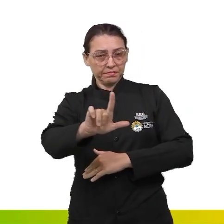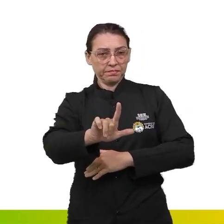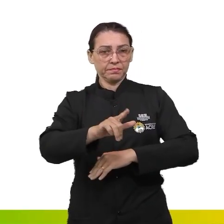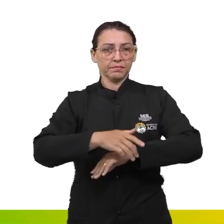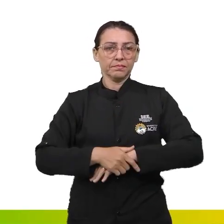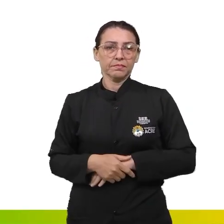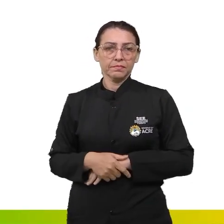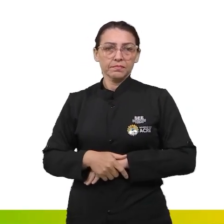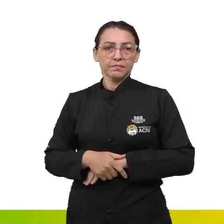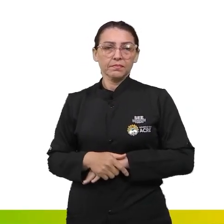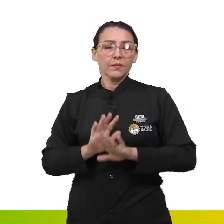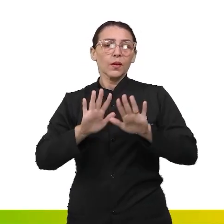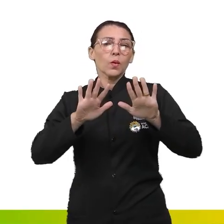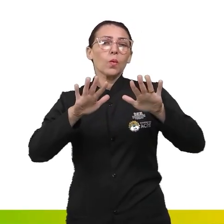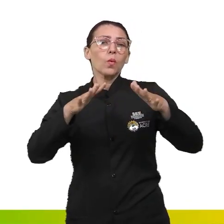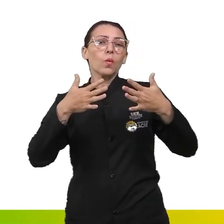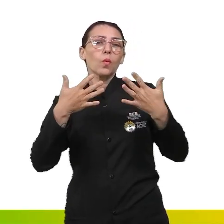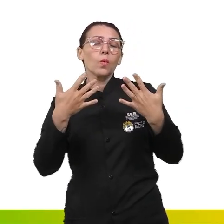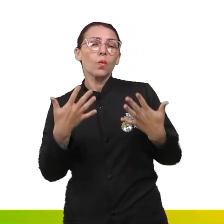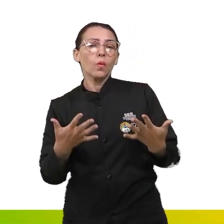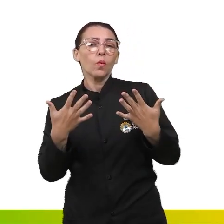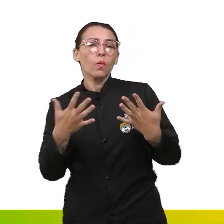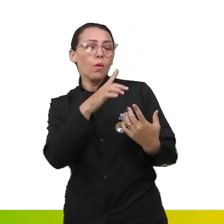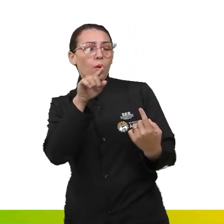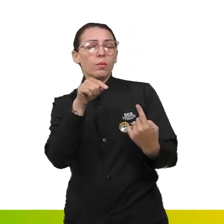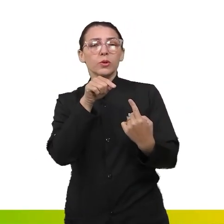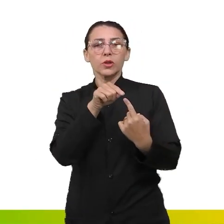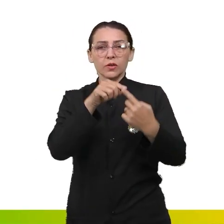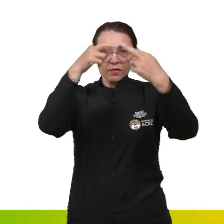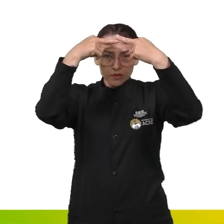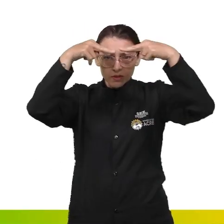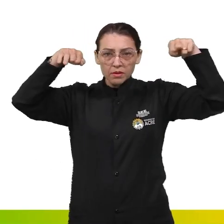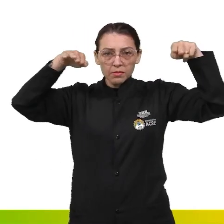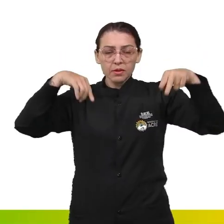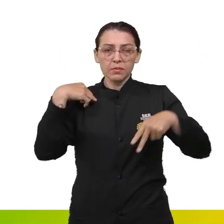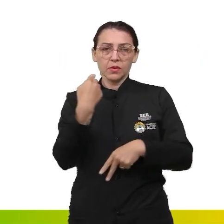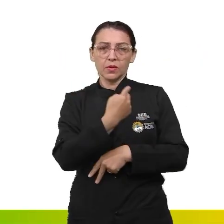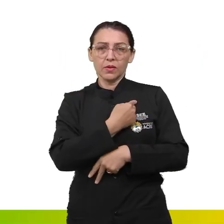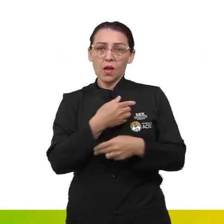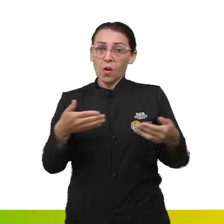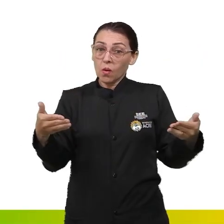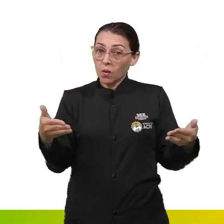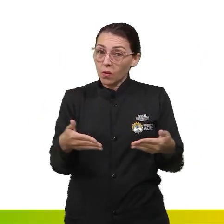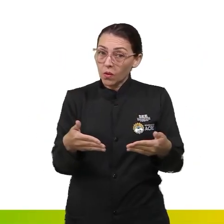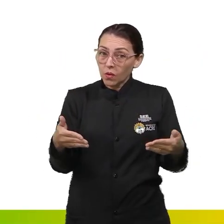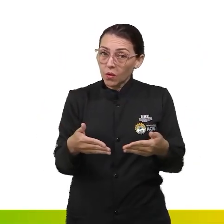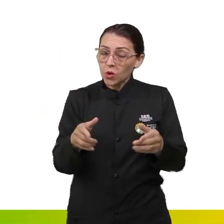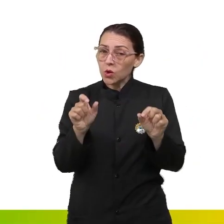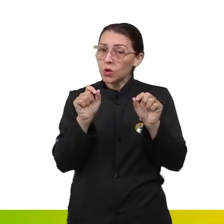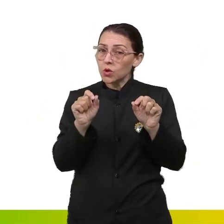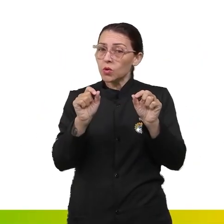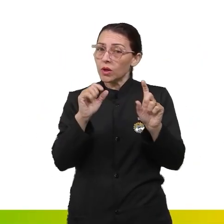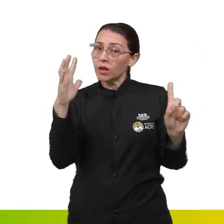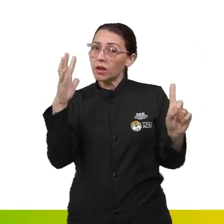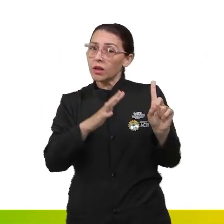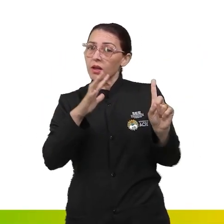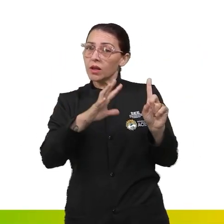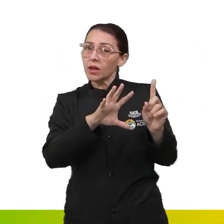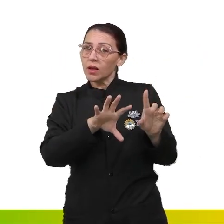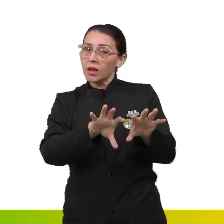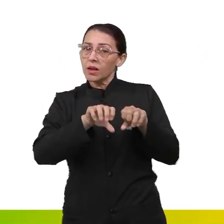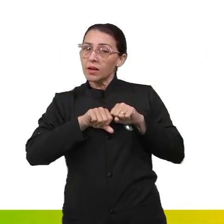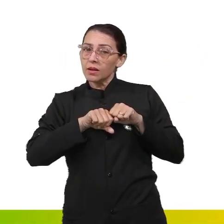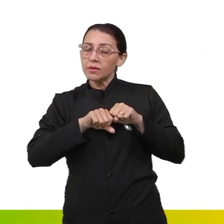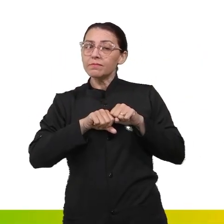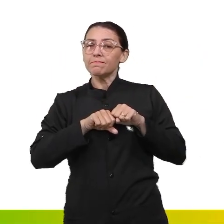enfim. Qual é o legado do Renascimento para nós, para os dias de hoje? O que ele deixou de influência? Gente,